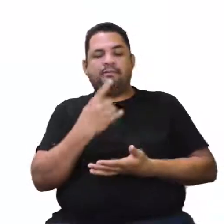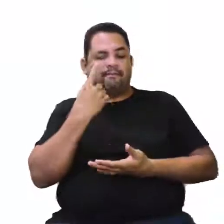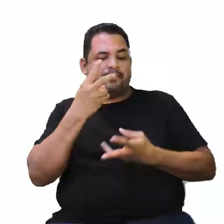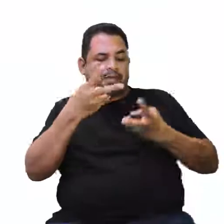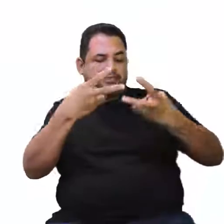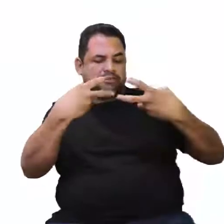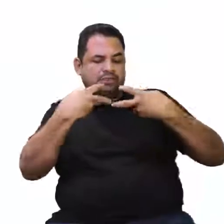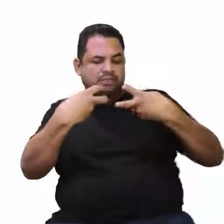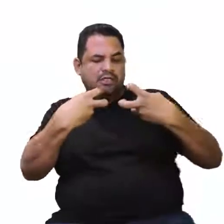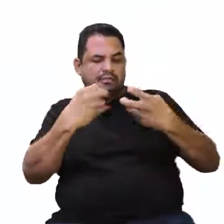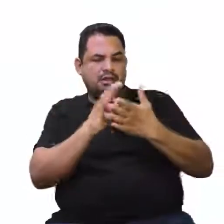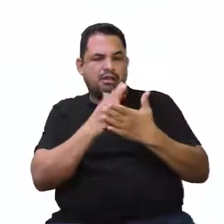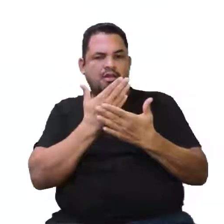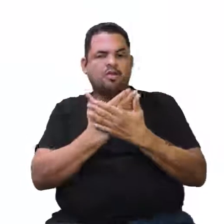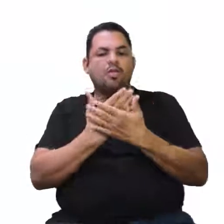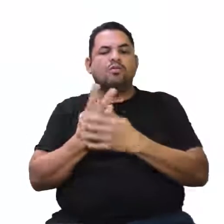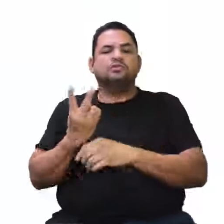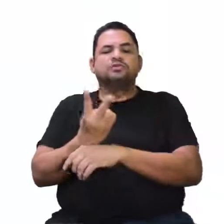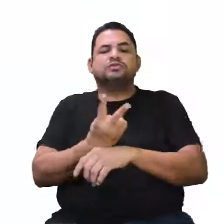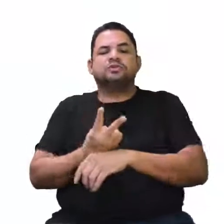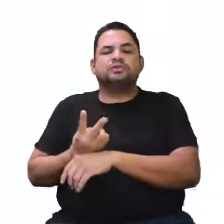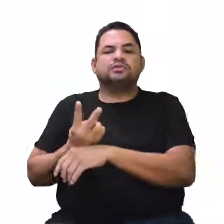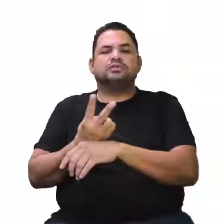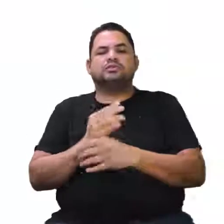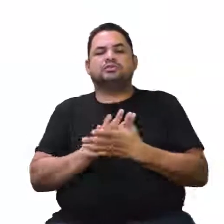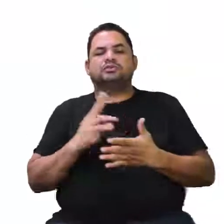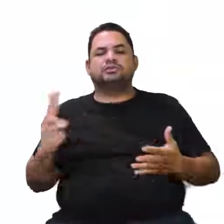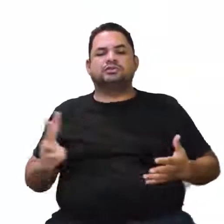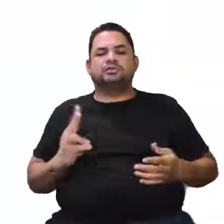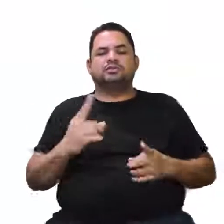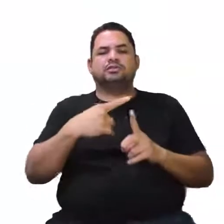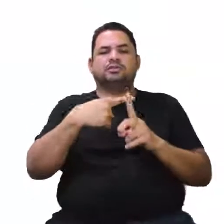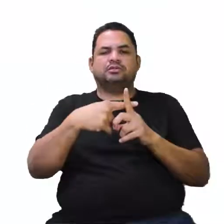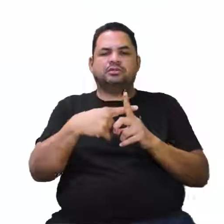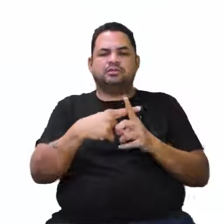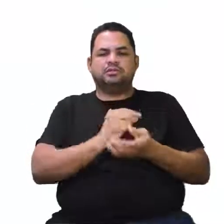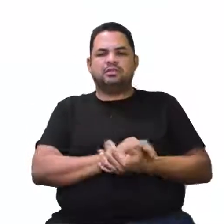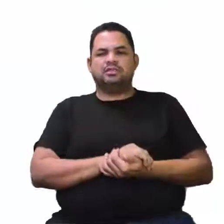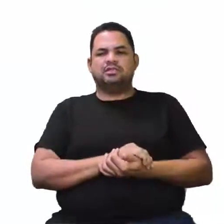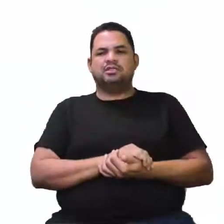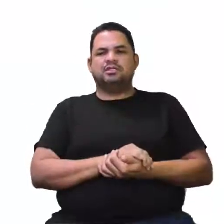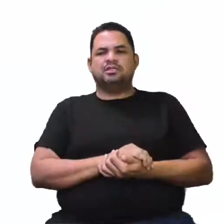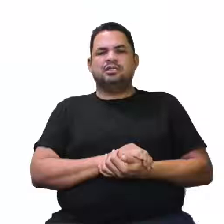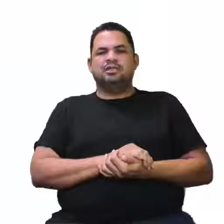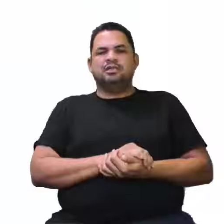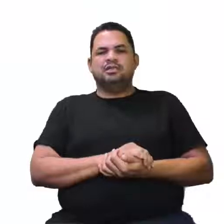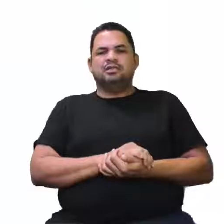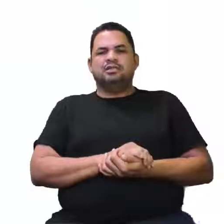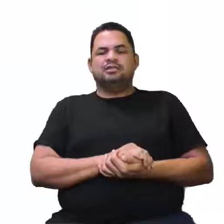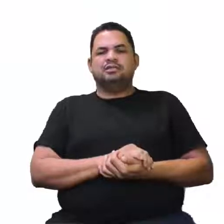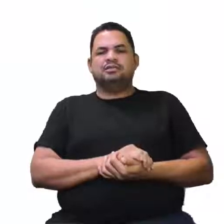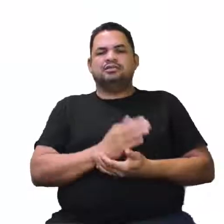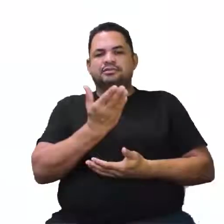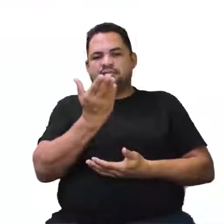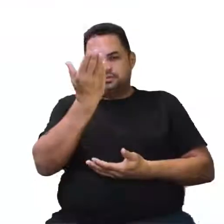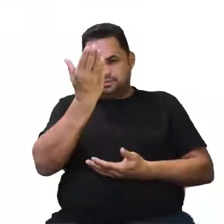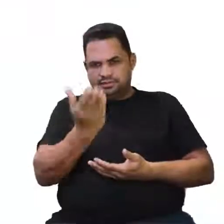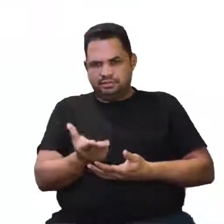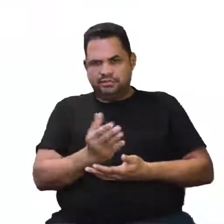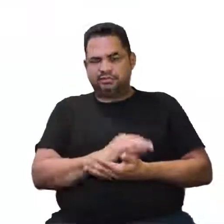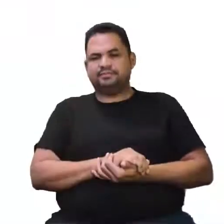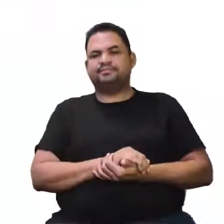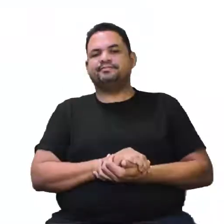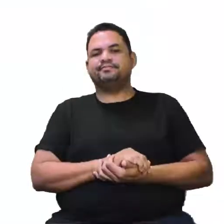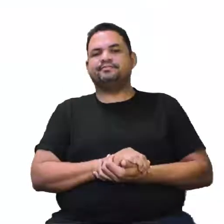aula, como que você pode buscar nesses valores positivos. Isso. Se porventura você está nesse outro quadro